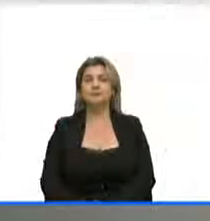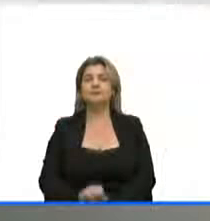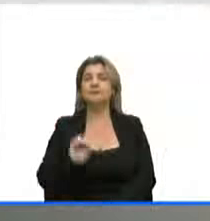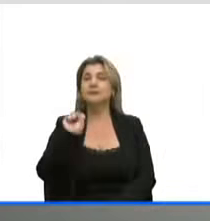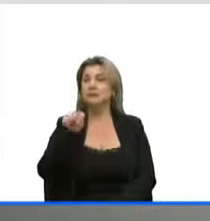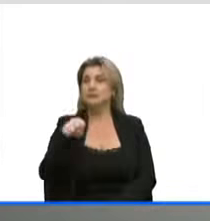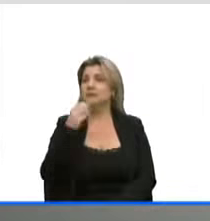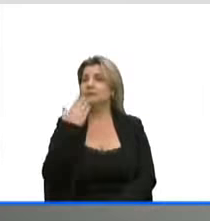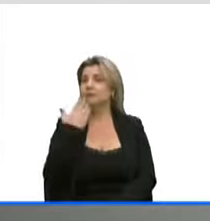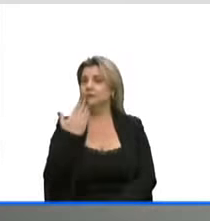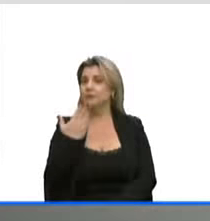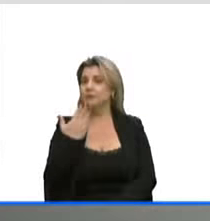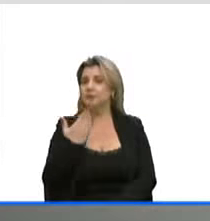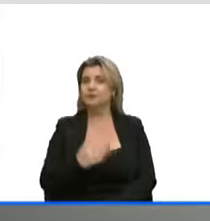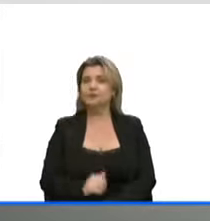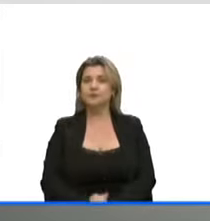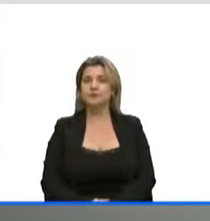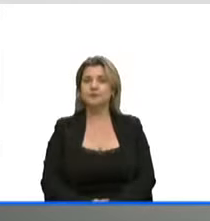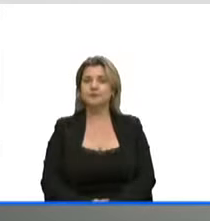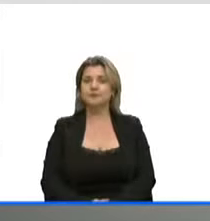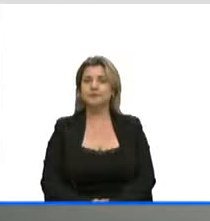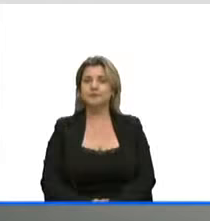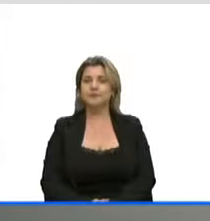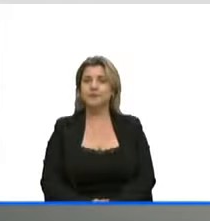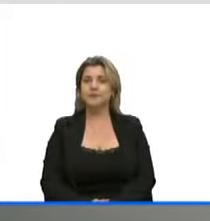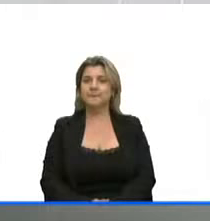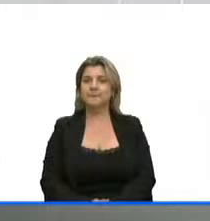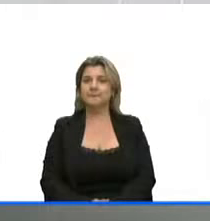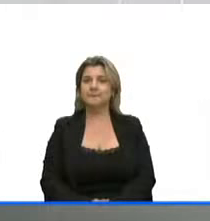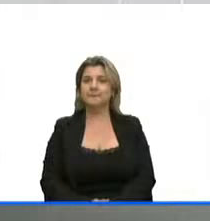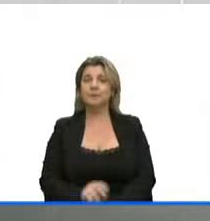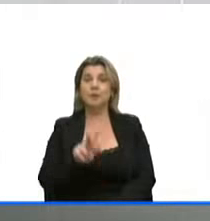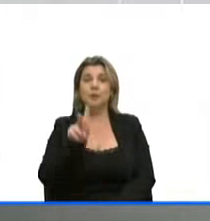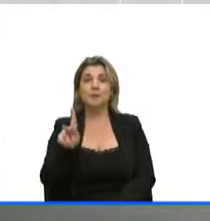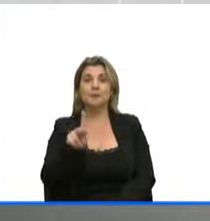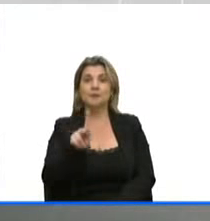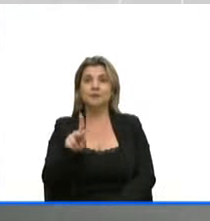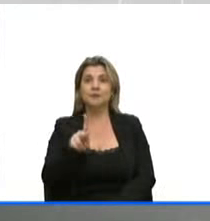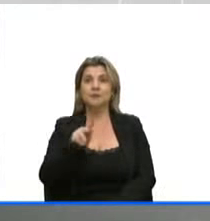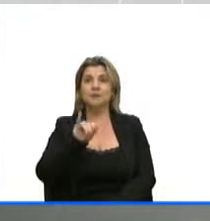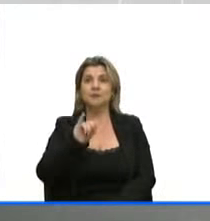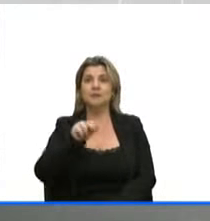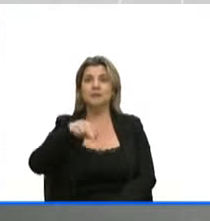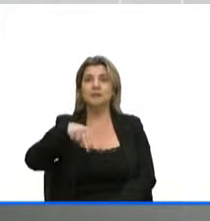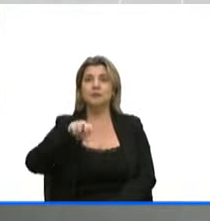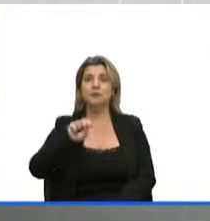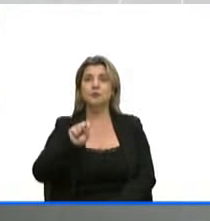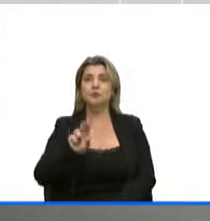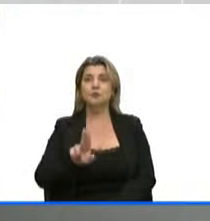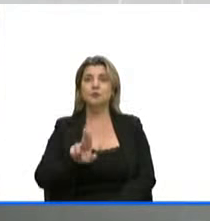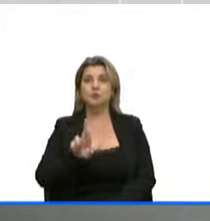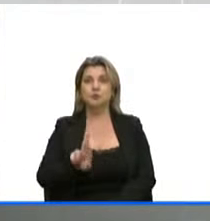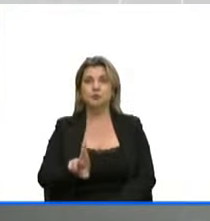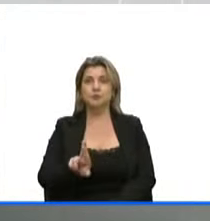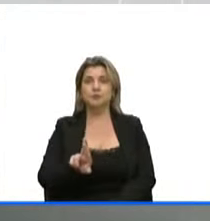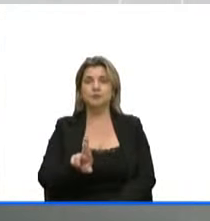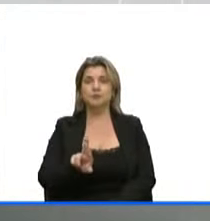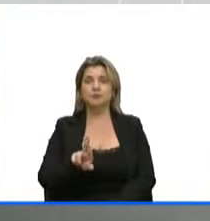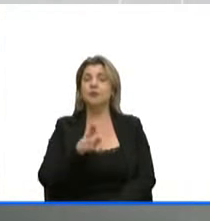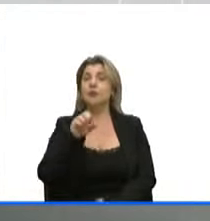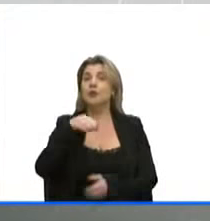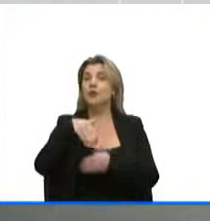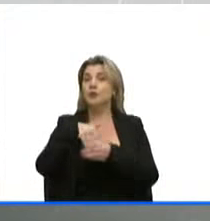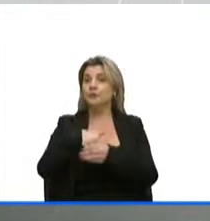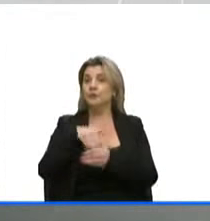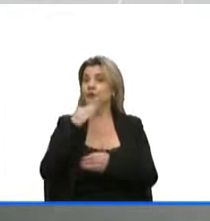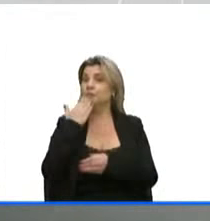Sim, favorável. Favorável. É, professor Issu. Sim. Voto